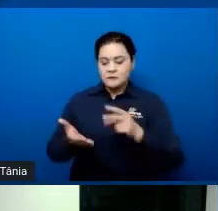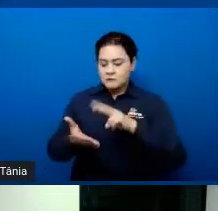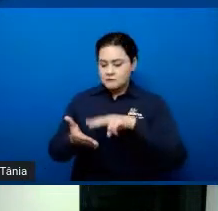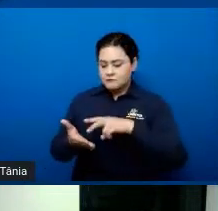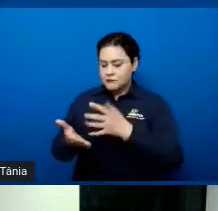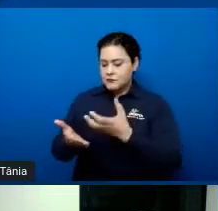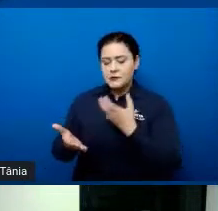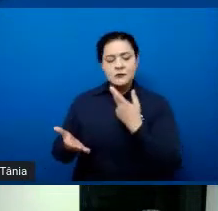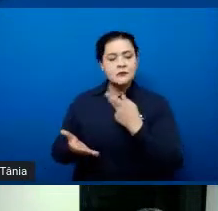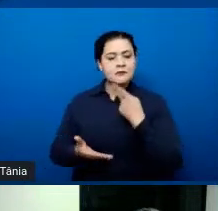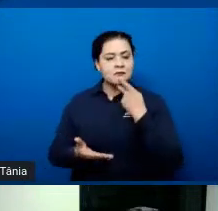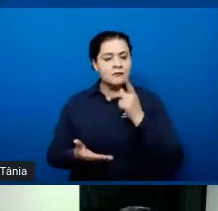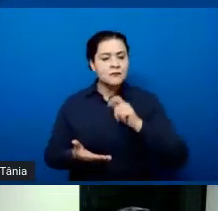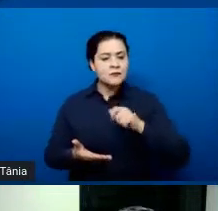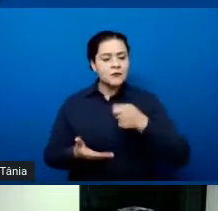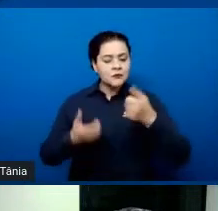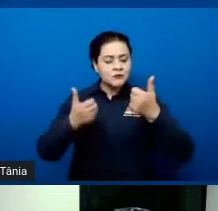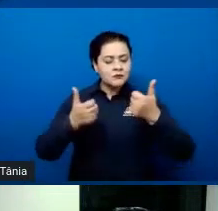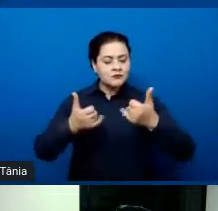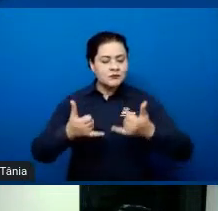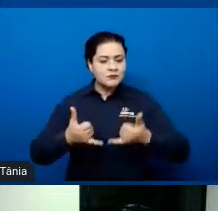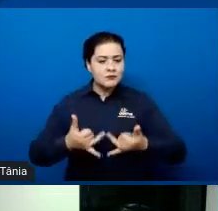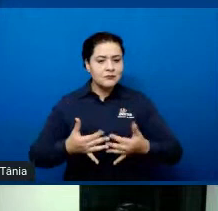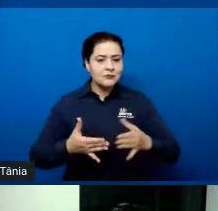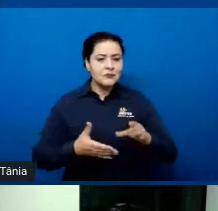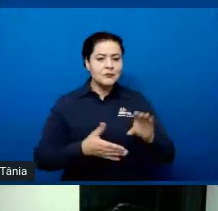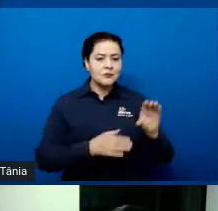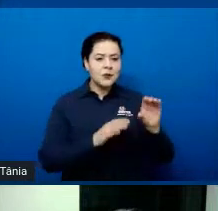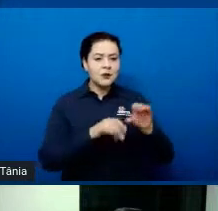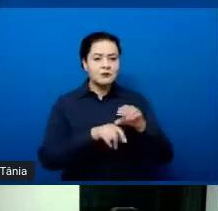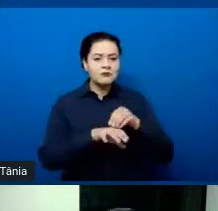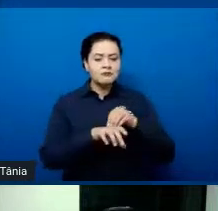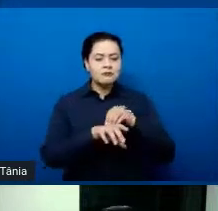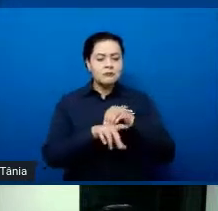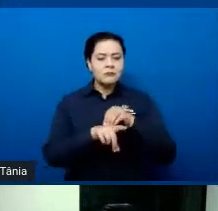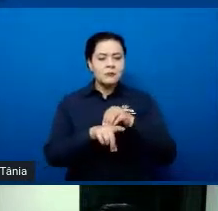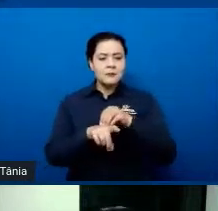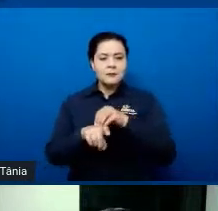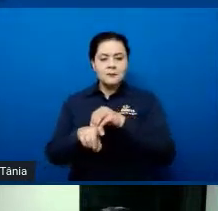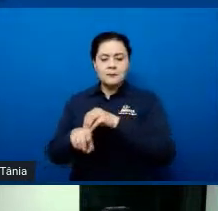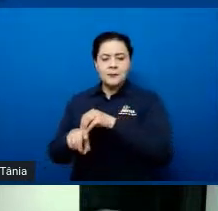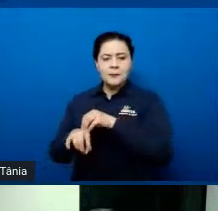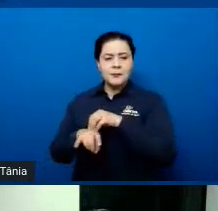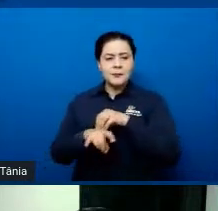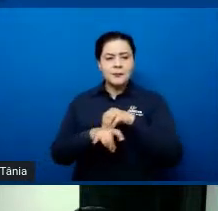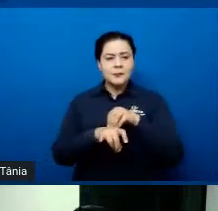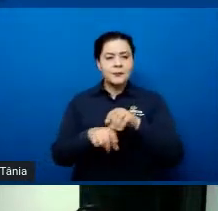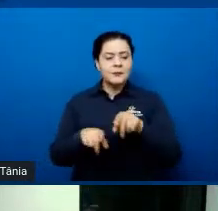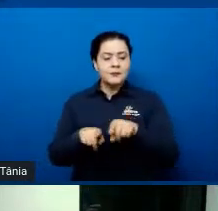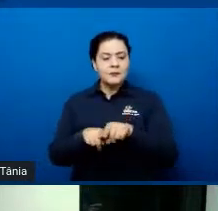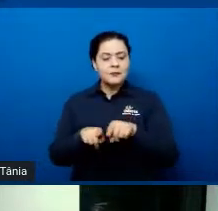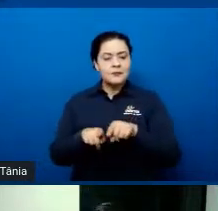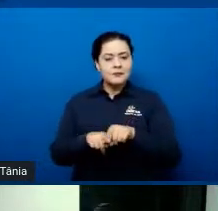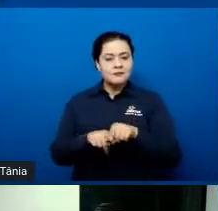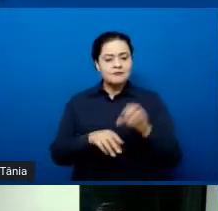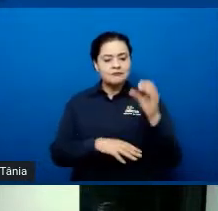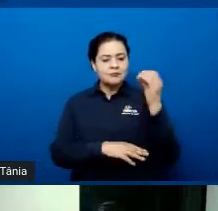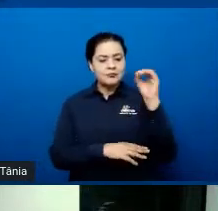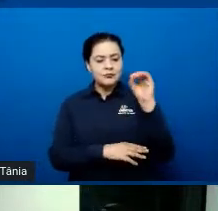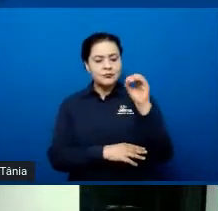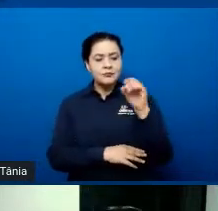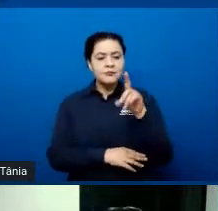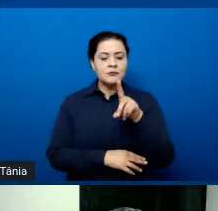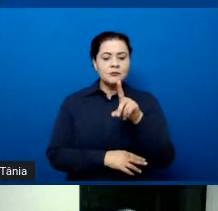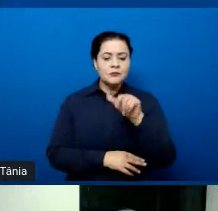ele quer falar lá sobre a questão dos dinossauros lá. E ele tem um livro para o aluno e o aluno olha a gravura, né, dentro